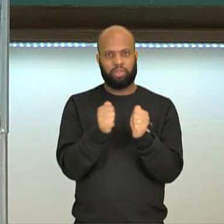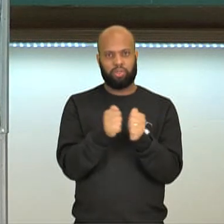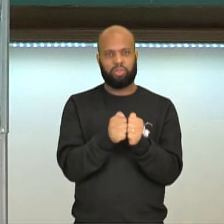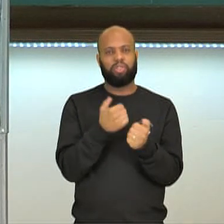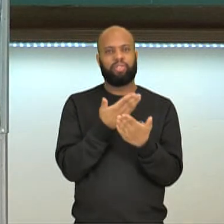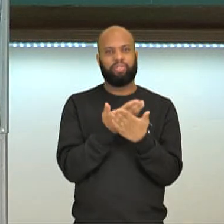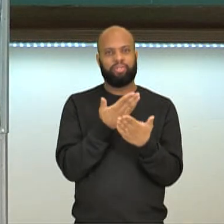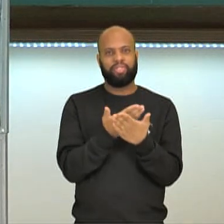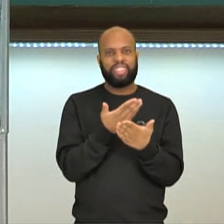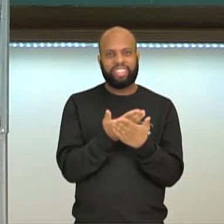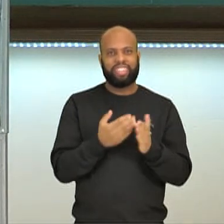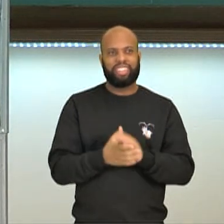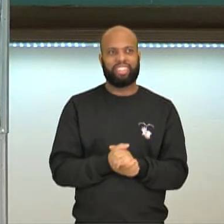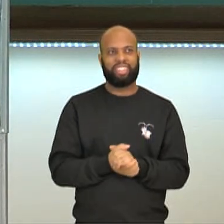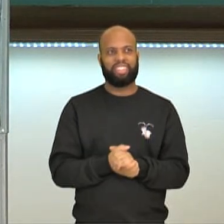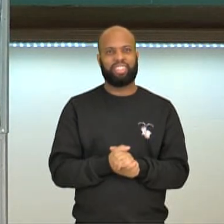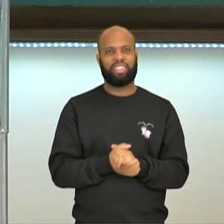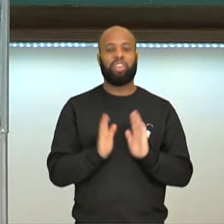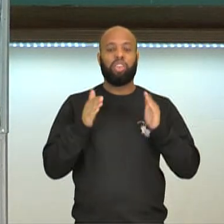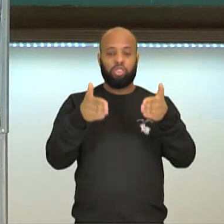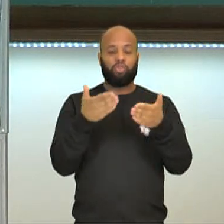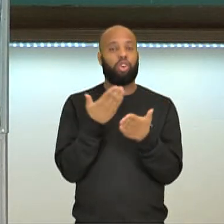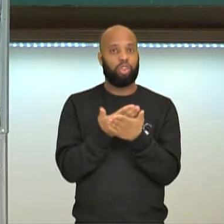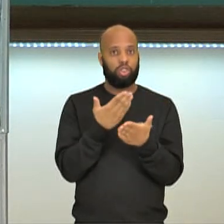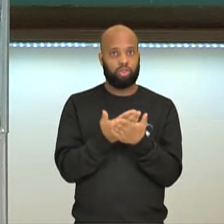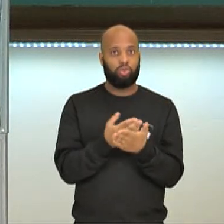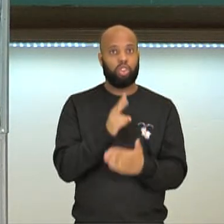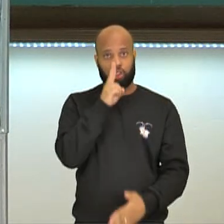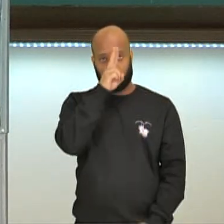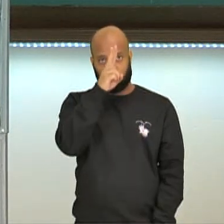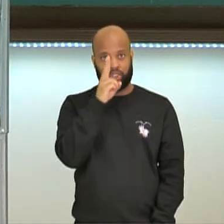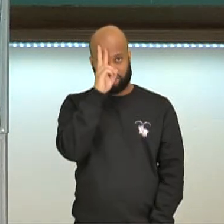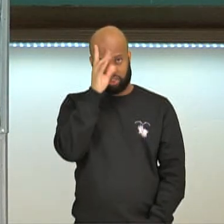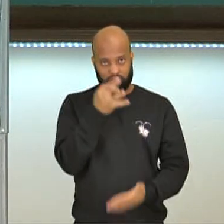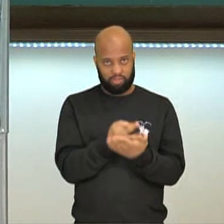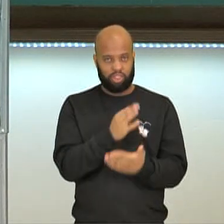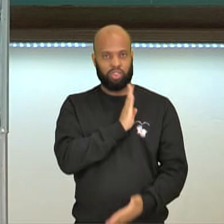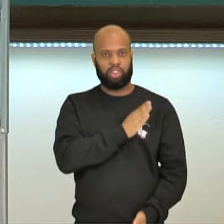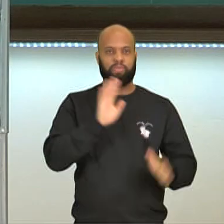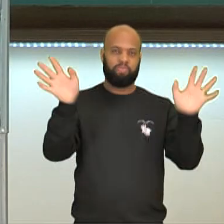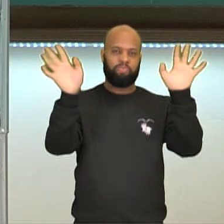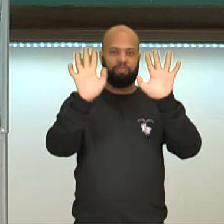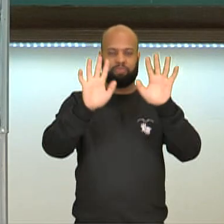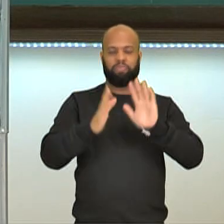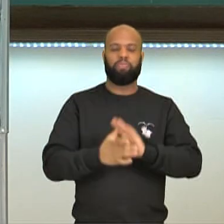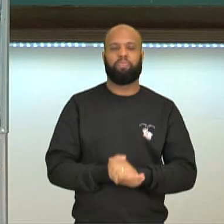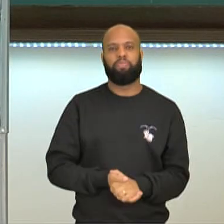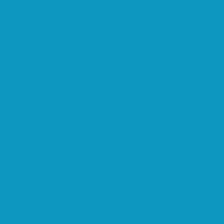mais esta aula. Foco nos estudos, força, fé no coração. Até breve!